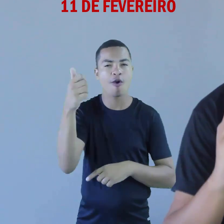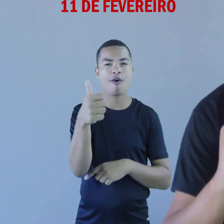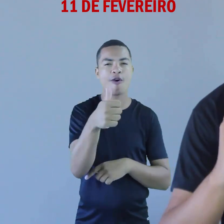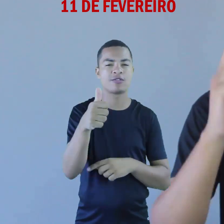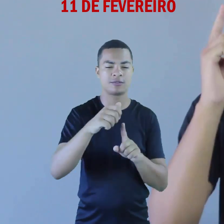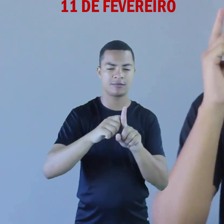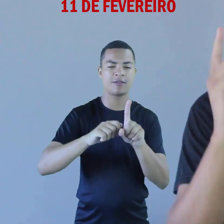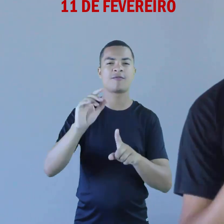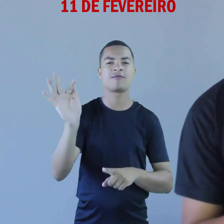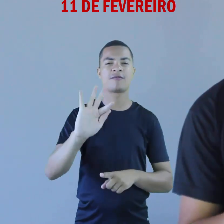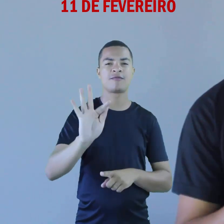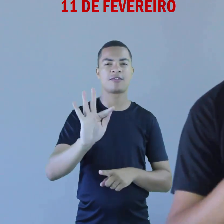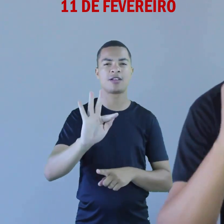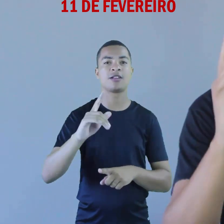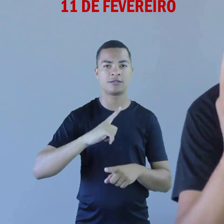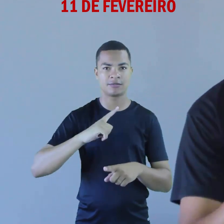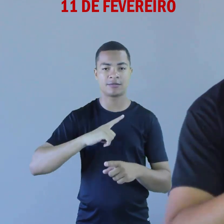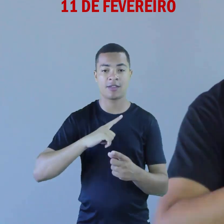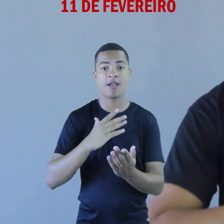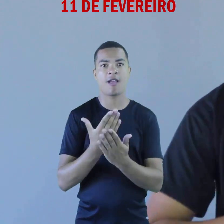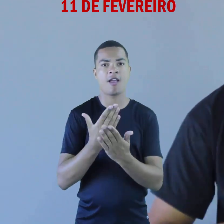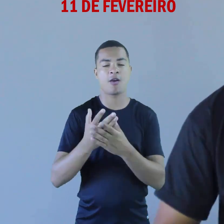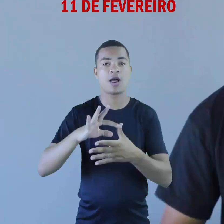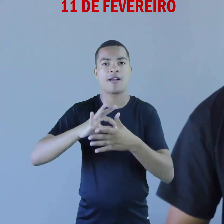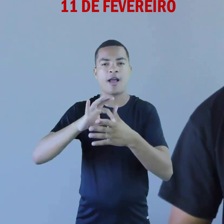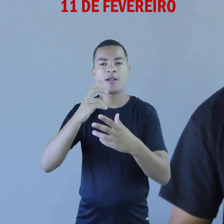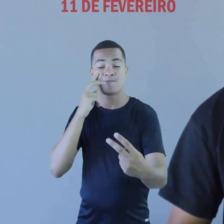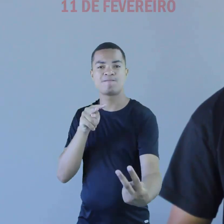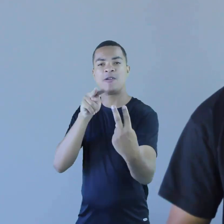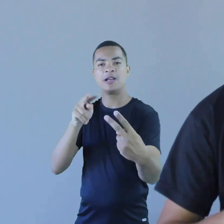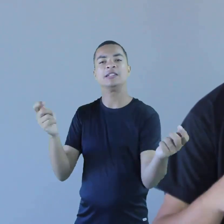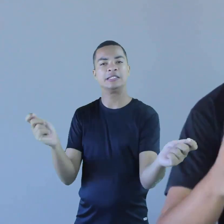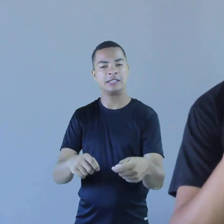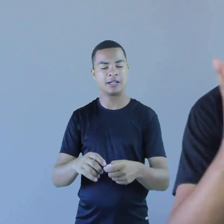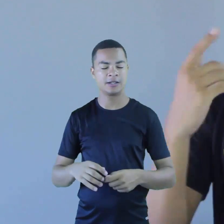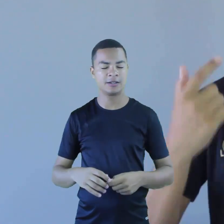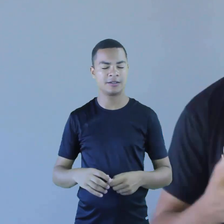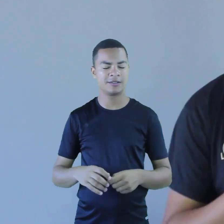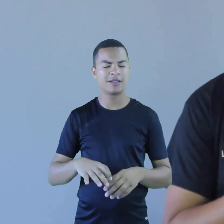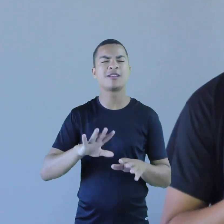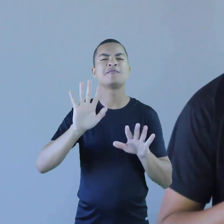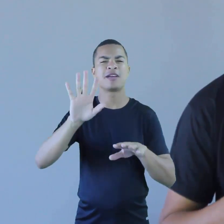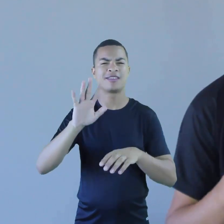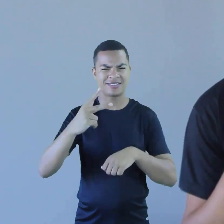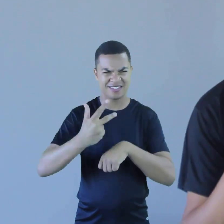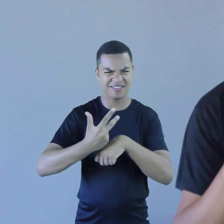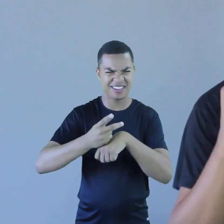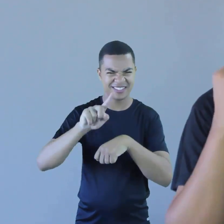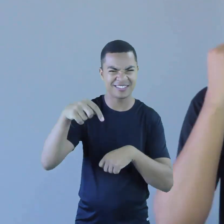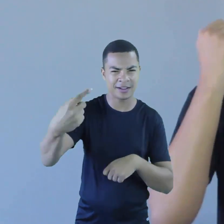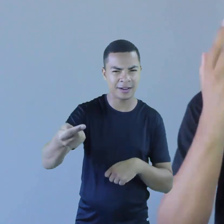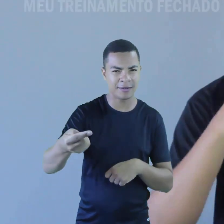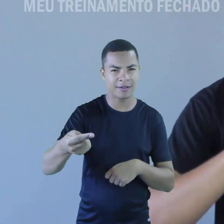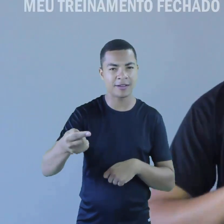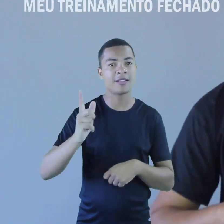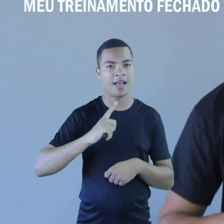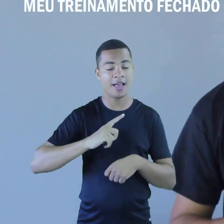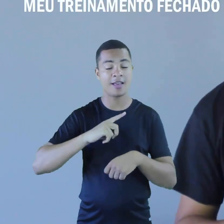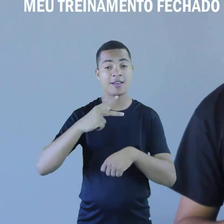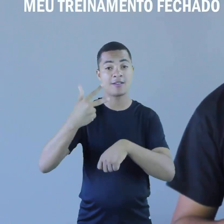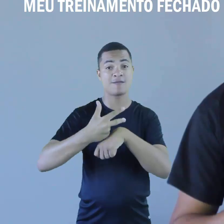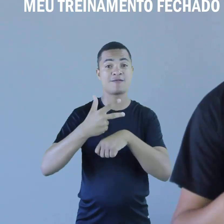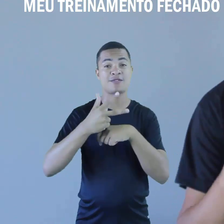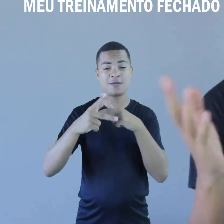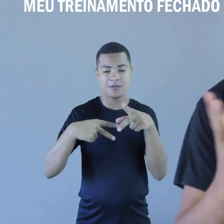e na aula ao vivo do dia 11 de fevereiro. E falando no próximo vídeo, ele vai ser um presente para